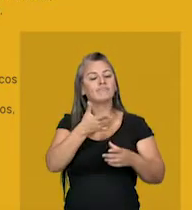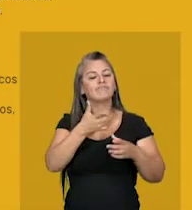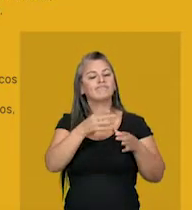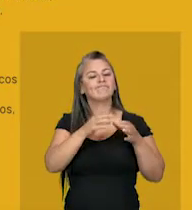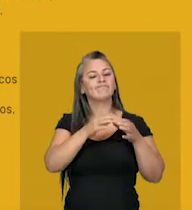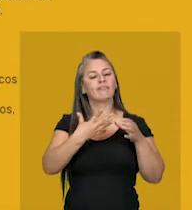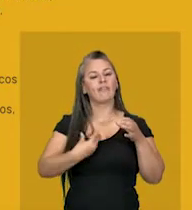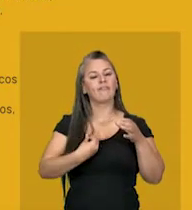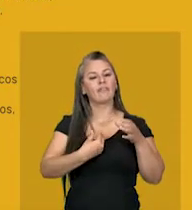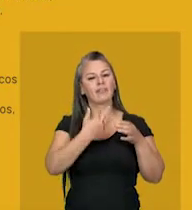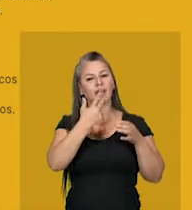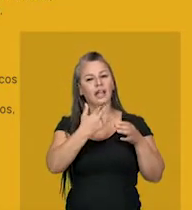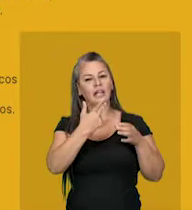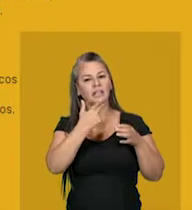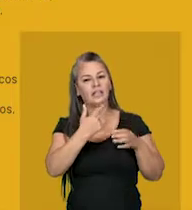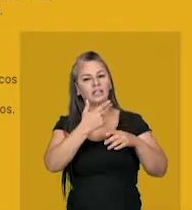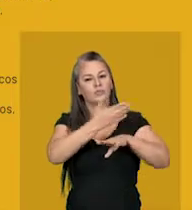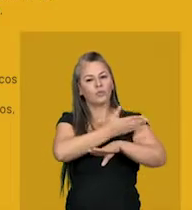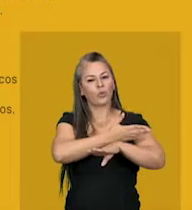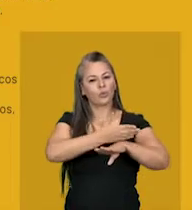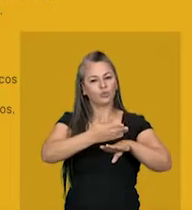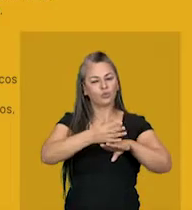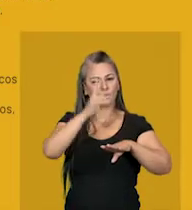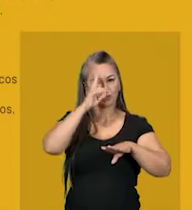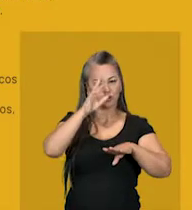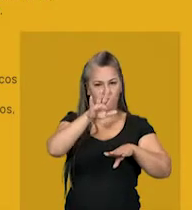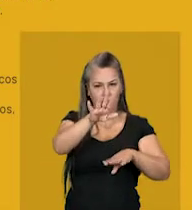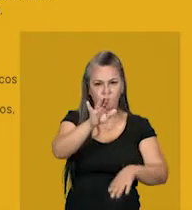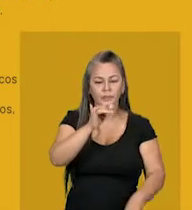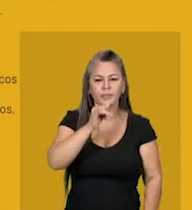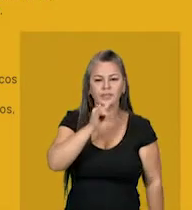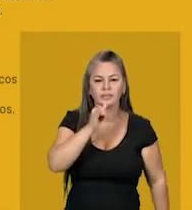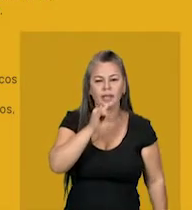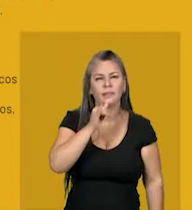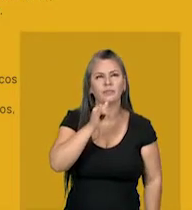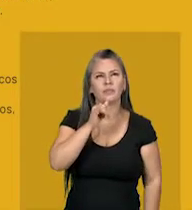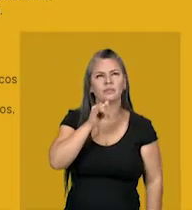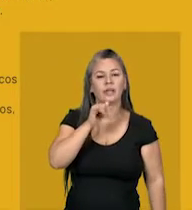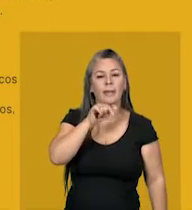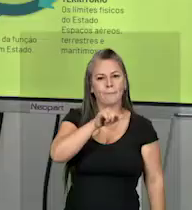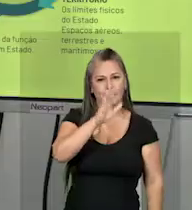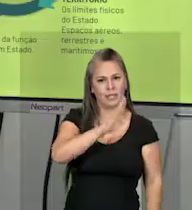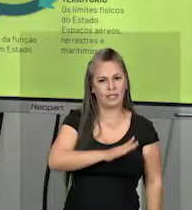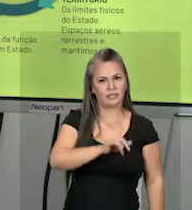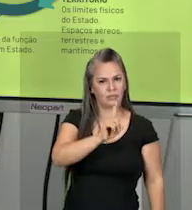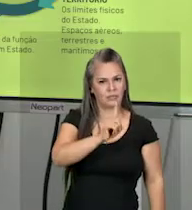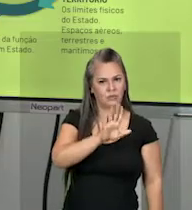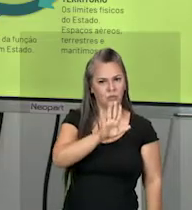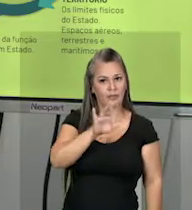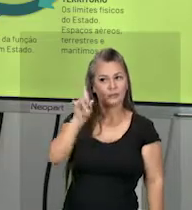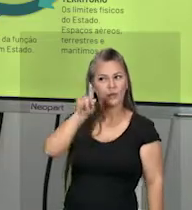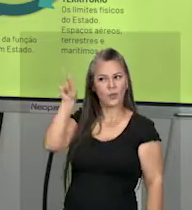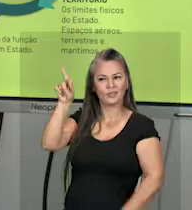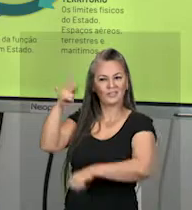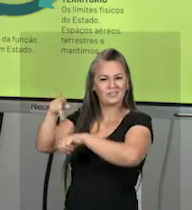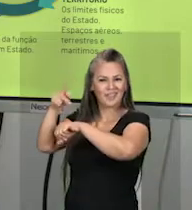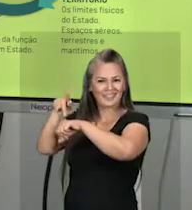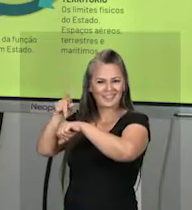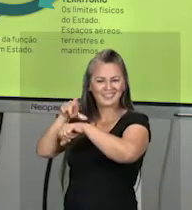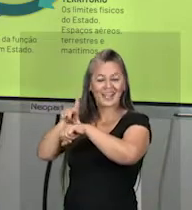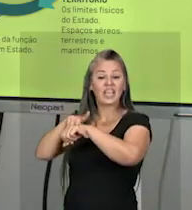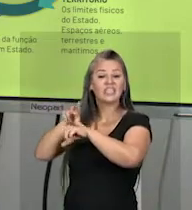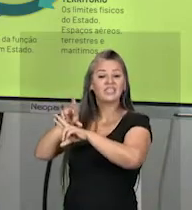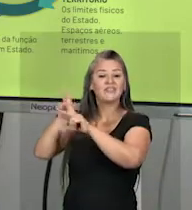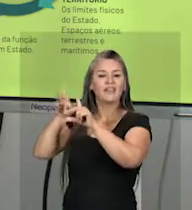e histórias. Em alguns casos, não é o caso do Brasil, mas em alguns casos existe uma diferença entre quem é a população e